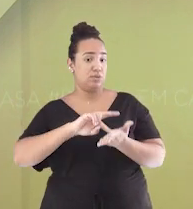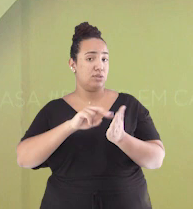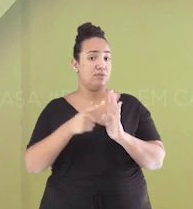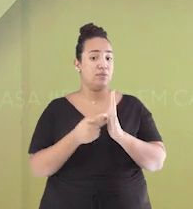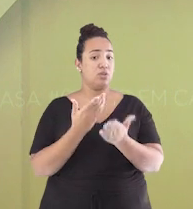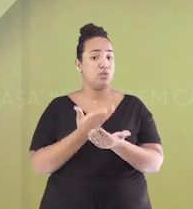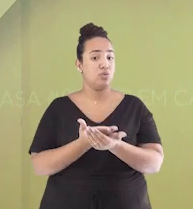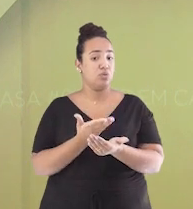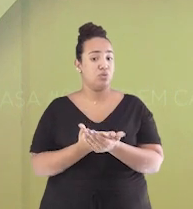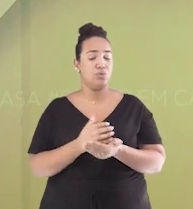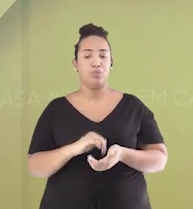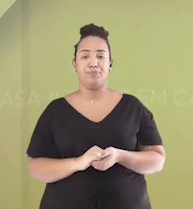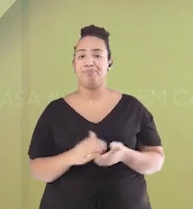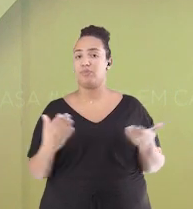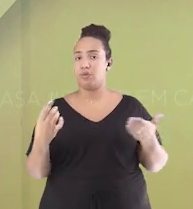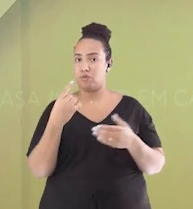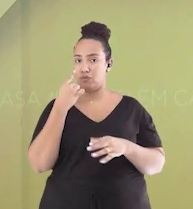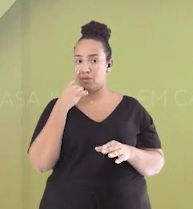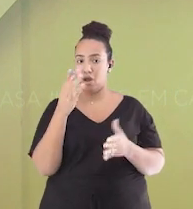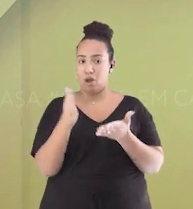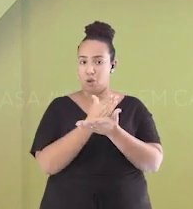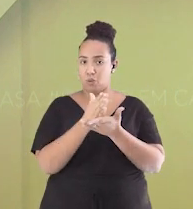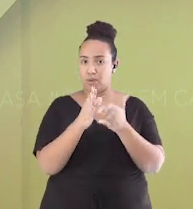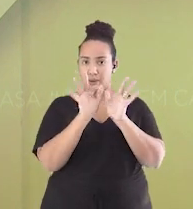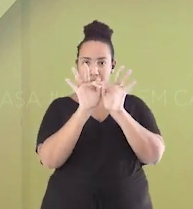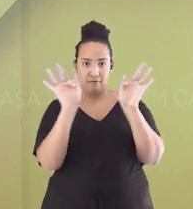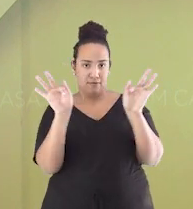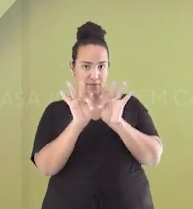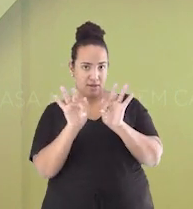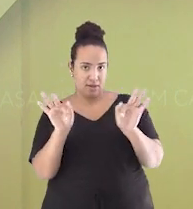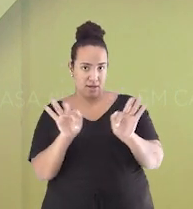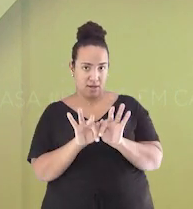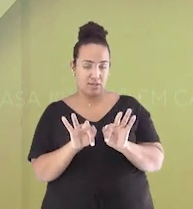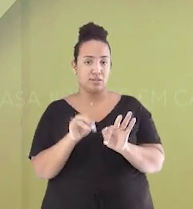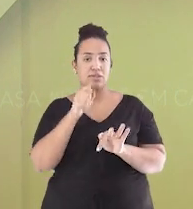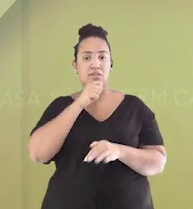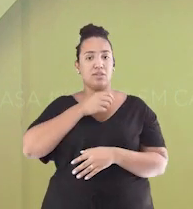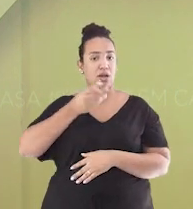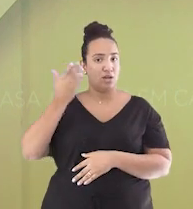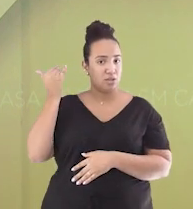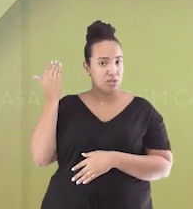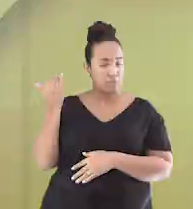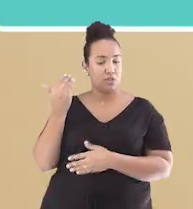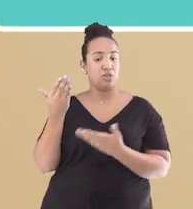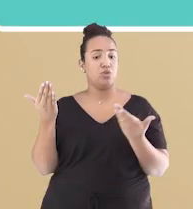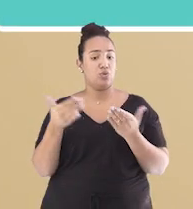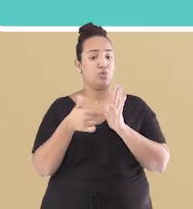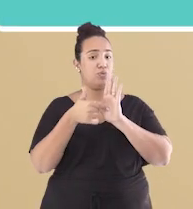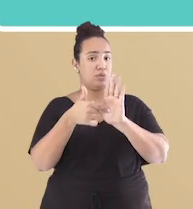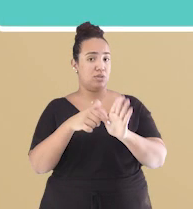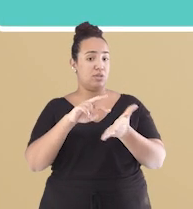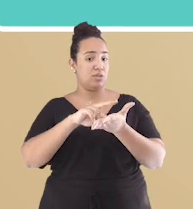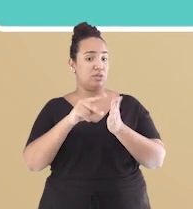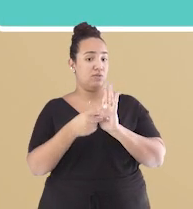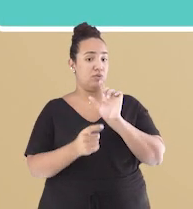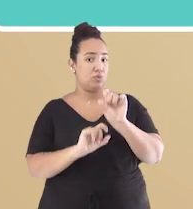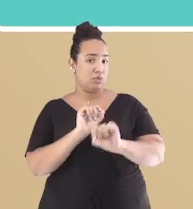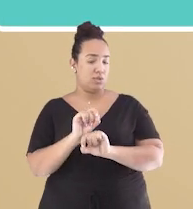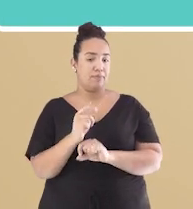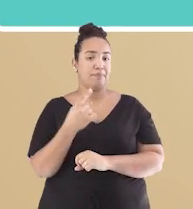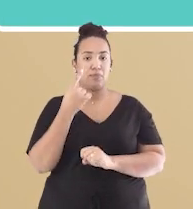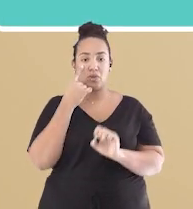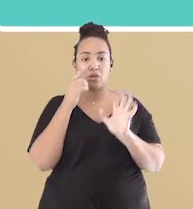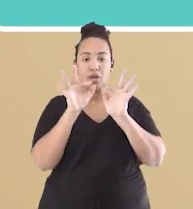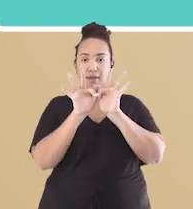ou expressões da crônica lida antigamente e vamos colocar os significados de hoje. Observem o trecho.